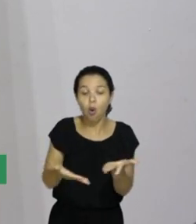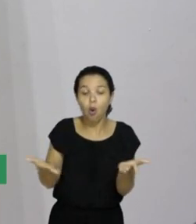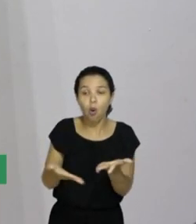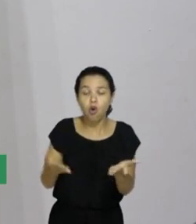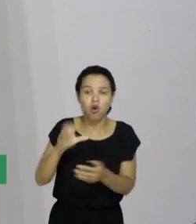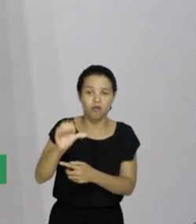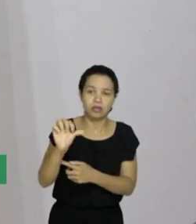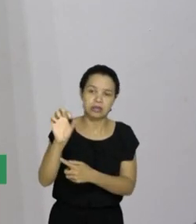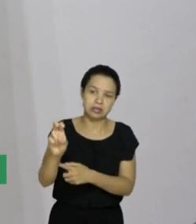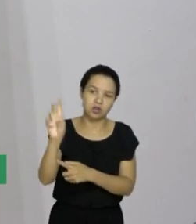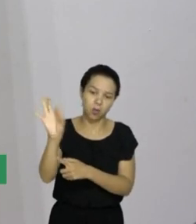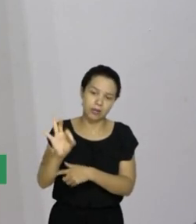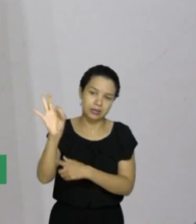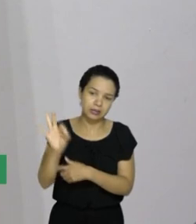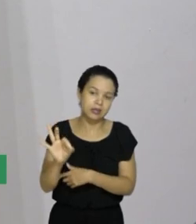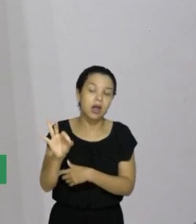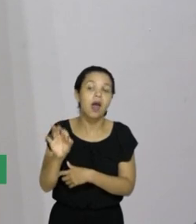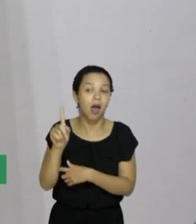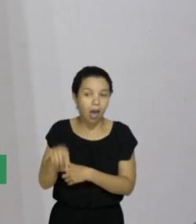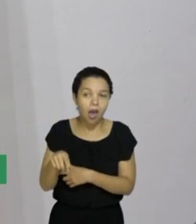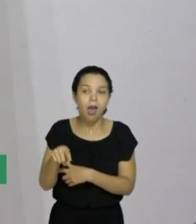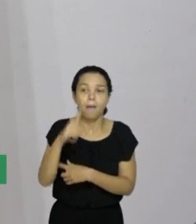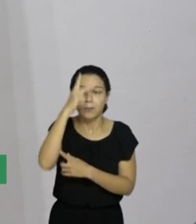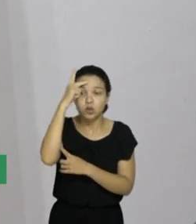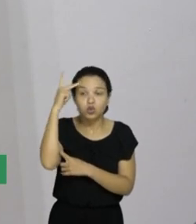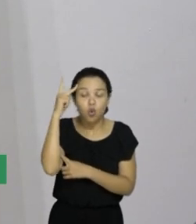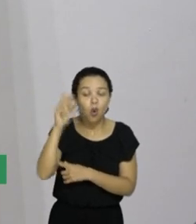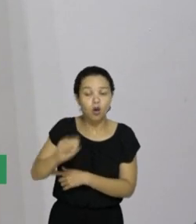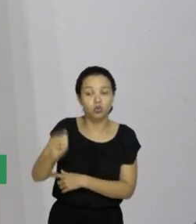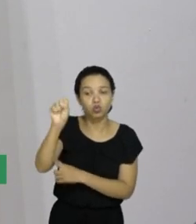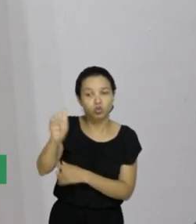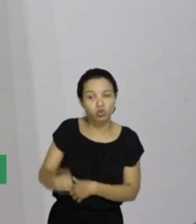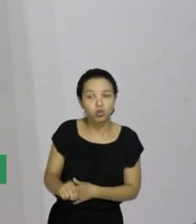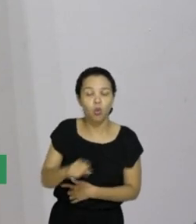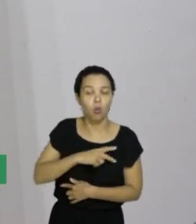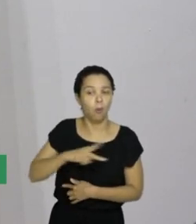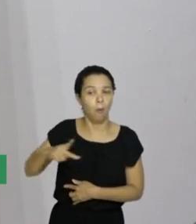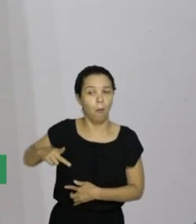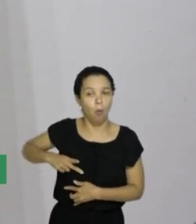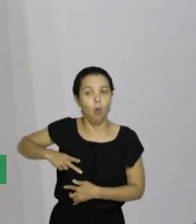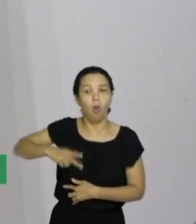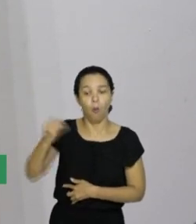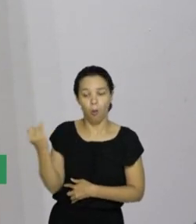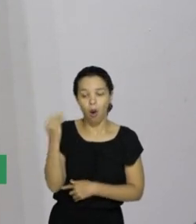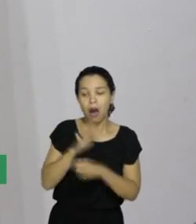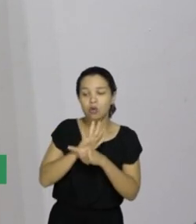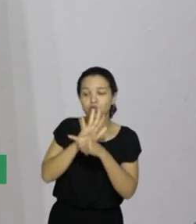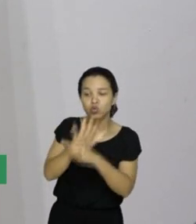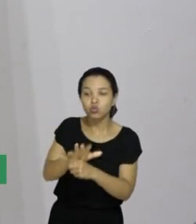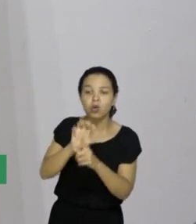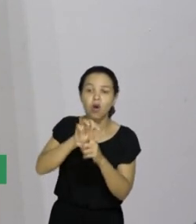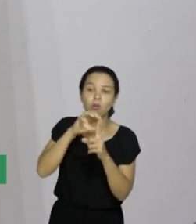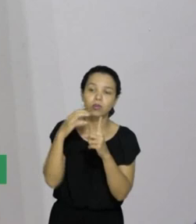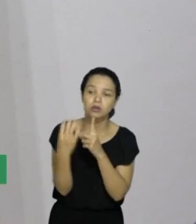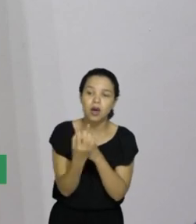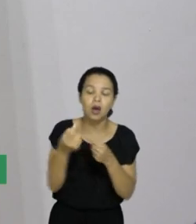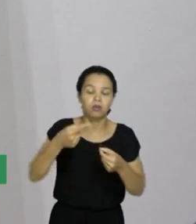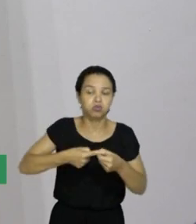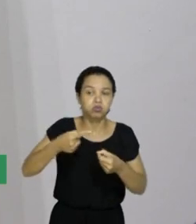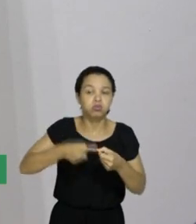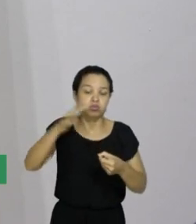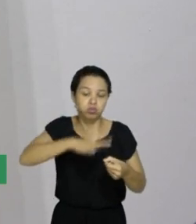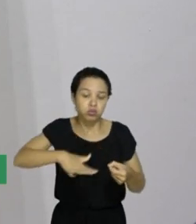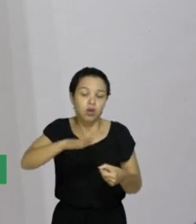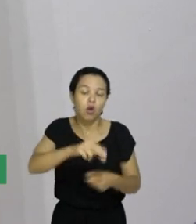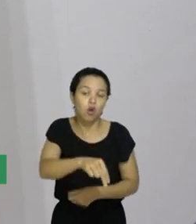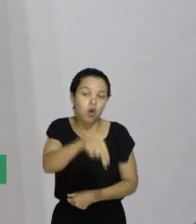pacientes sujos temos importância direto na vida da comunidade da Vila Itoupava da região norte de